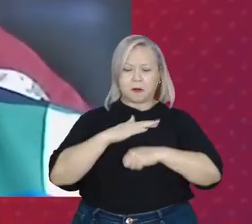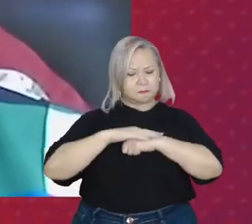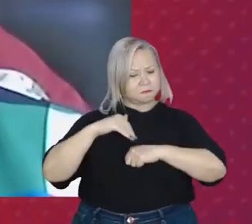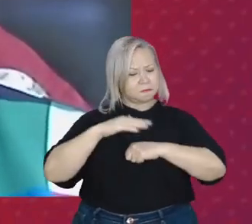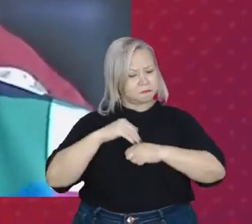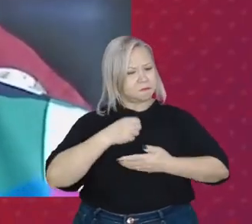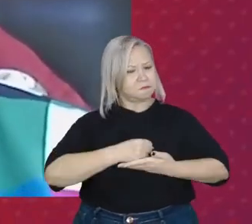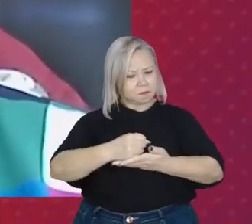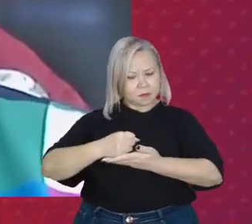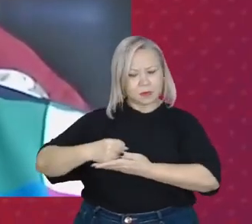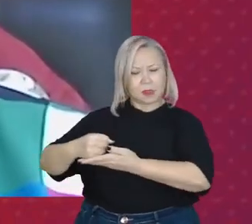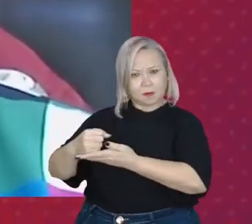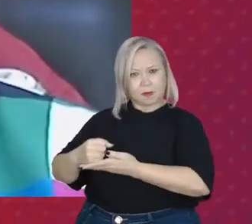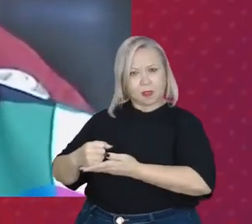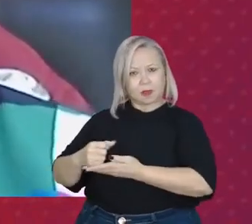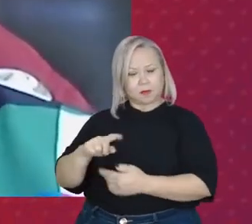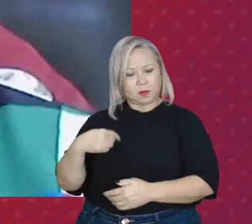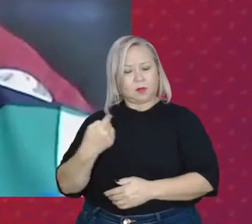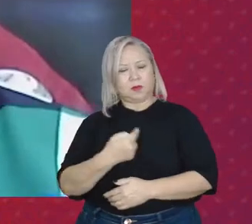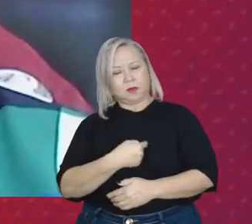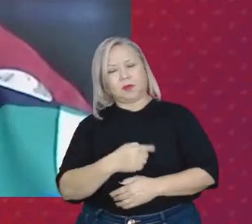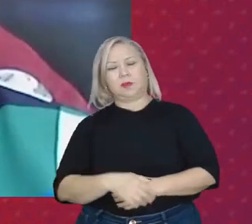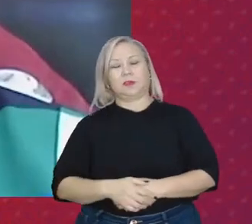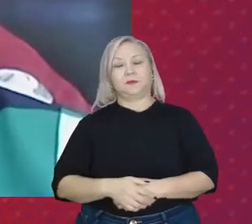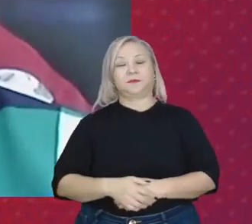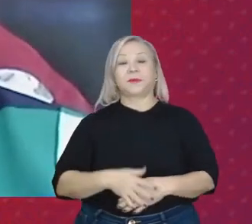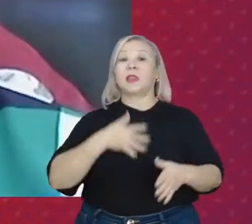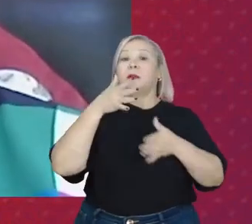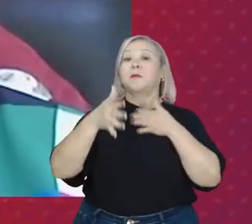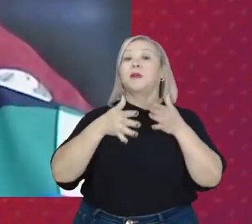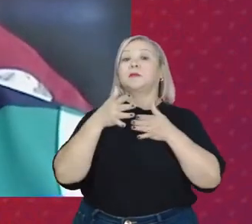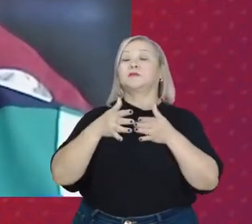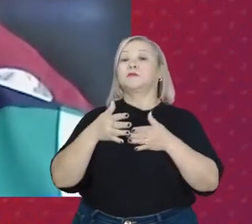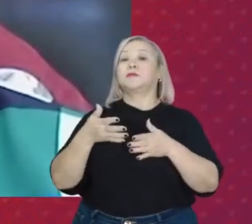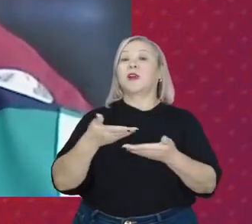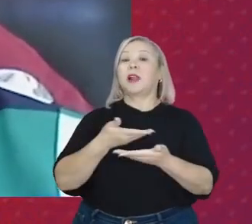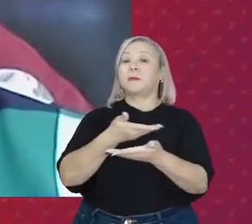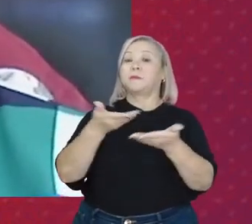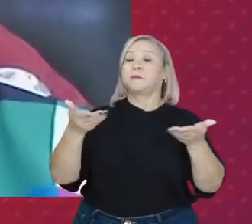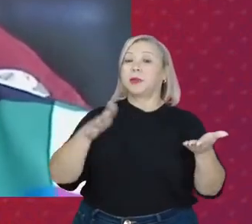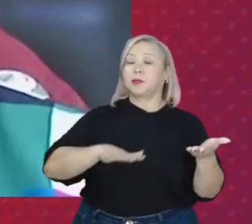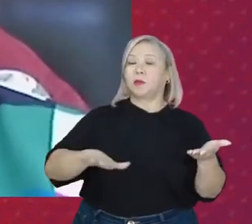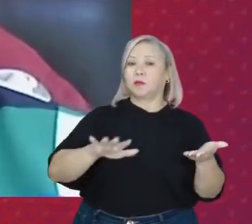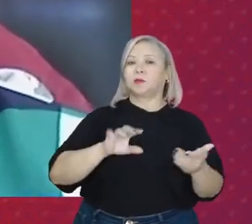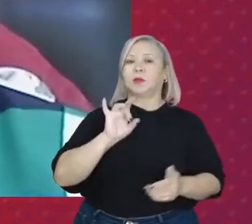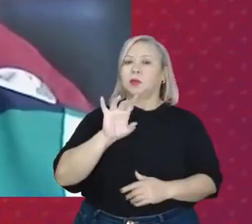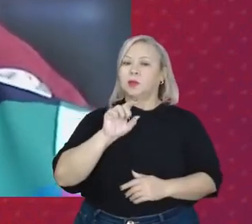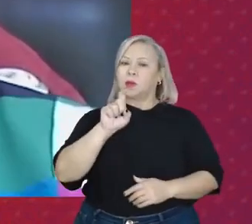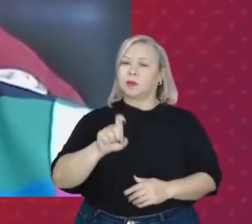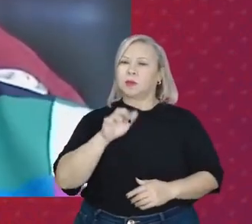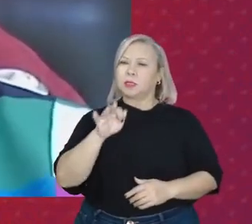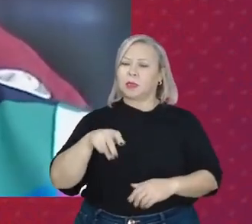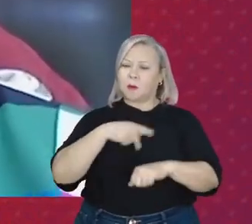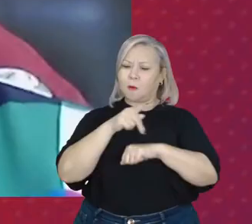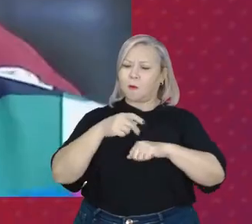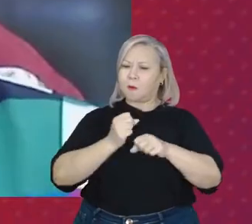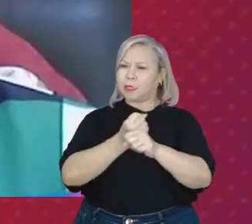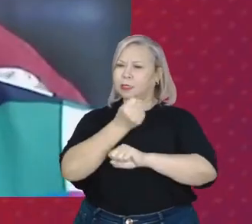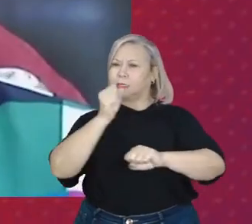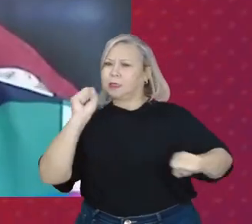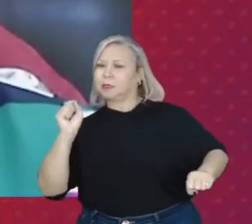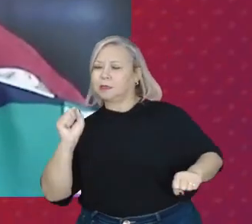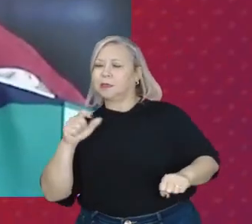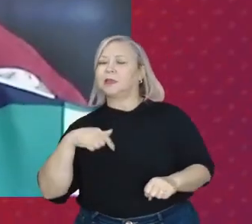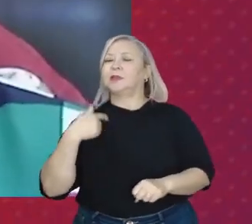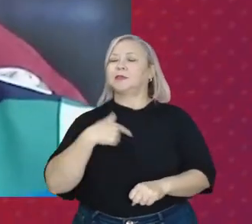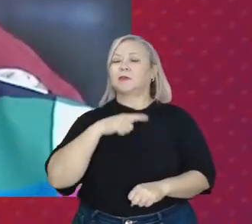causas. E dizendo, olha, só seremos um país grande se formos da